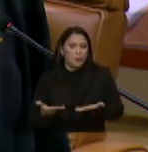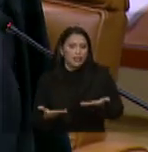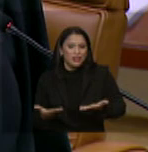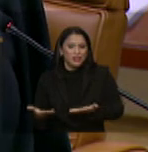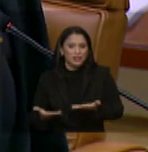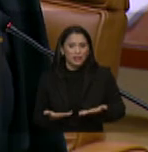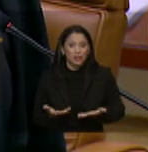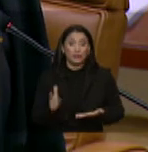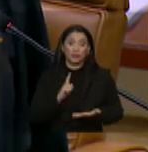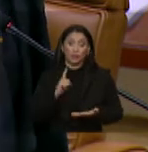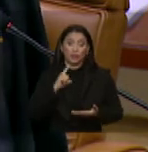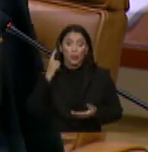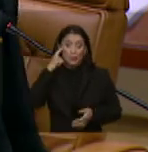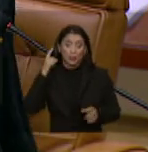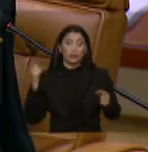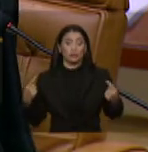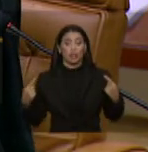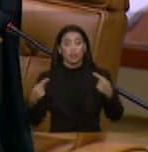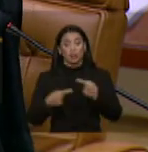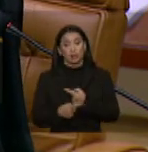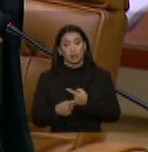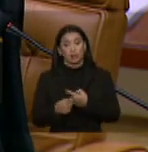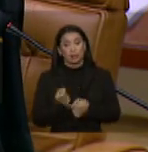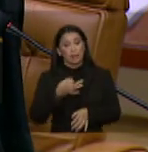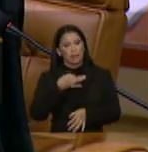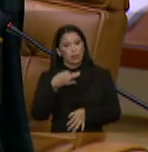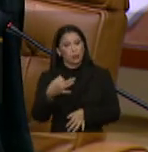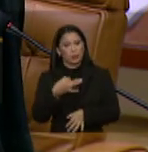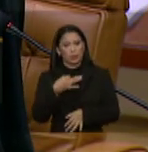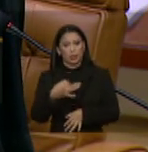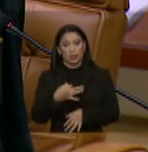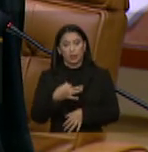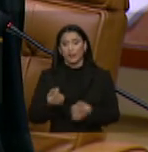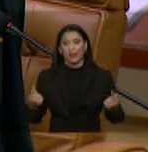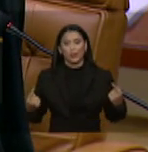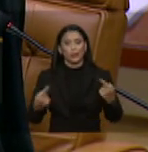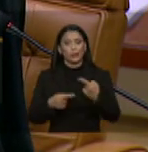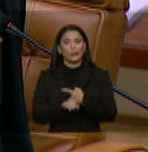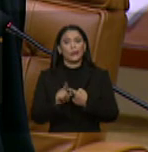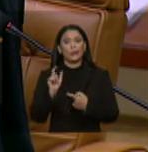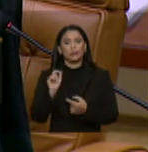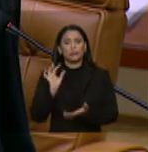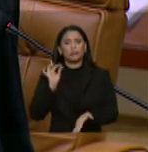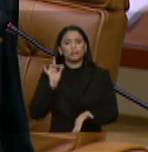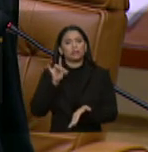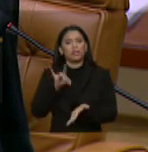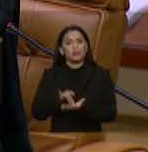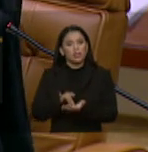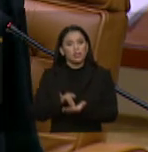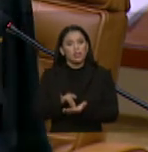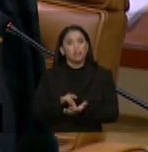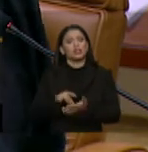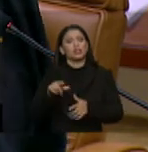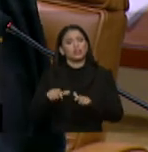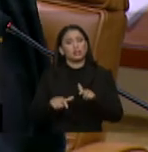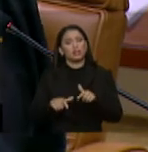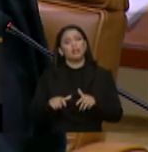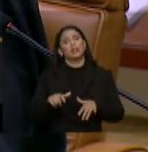contra o jato aqui o posicionamento vai contra a própria ideia de eficiência na prestação